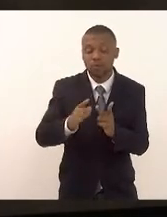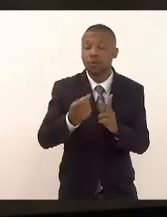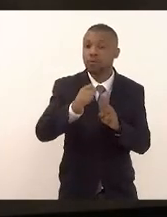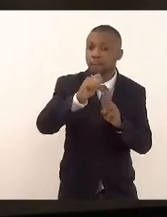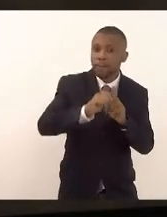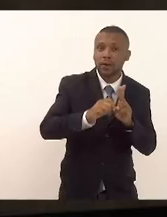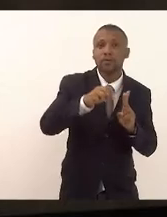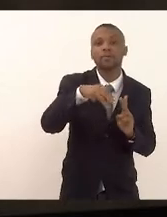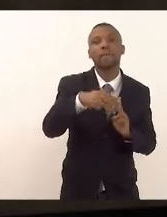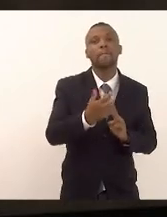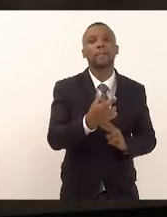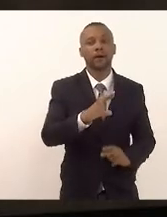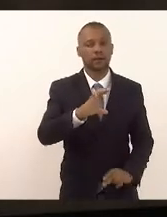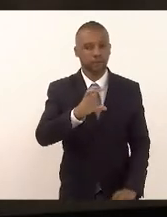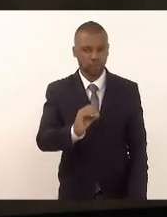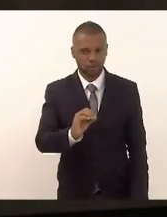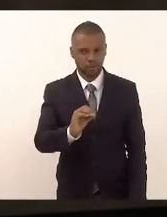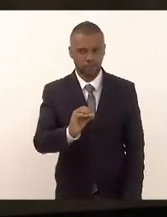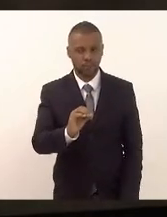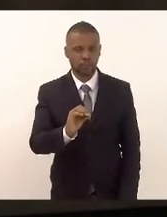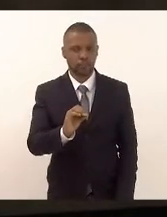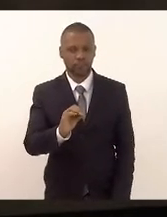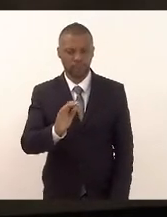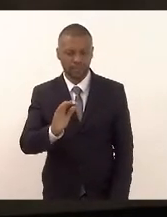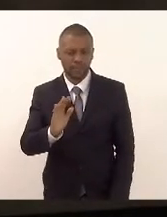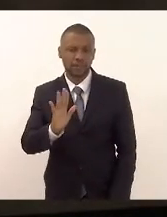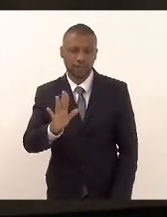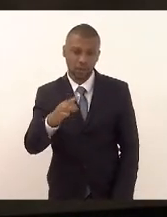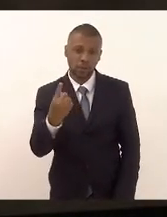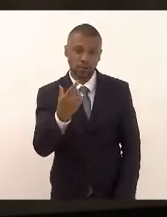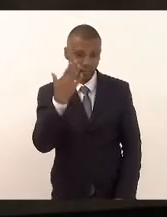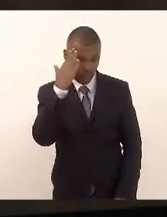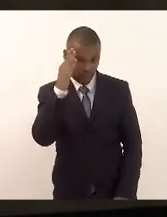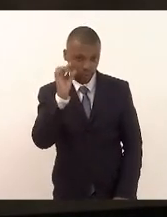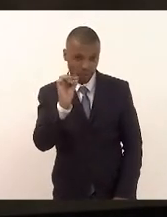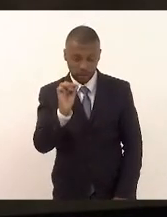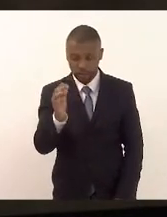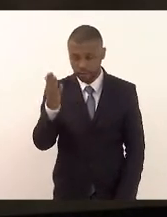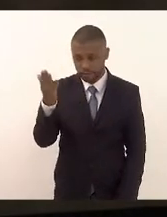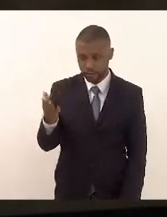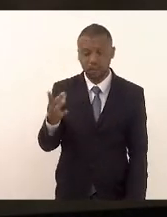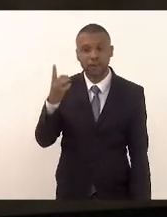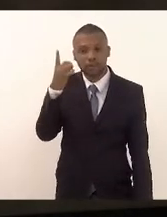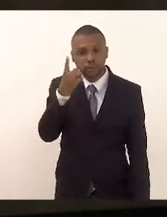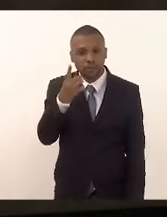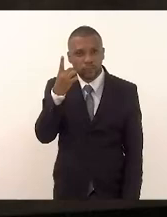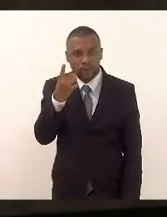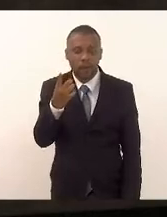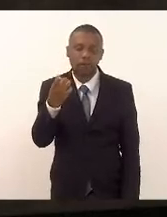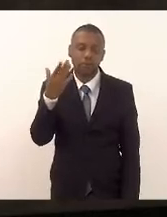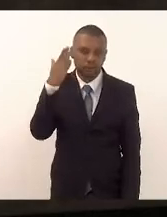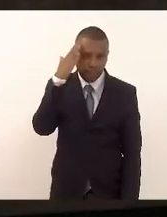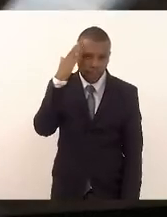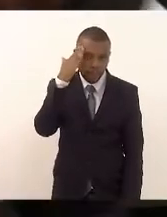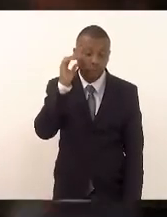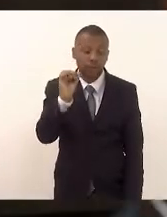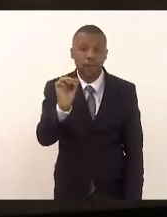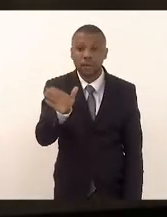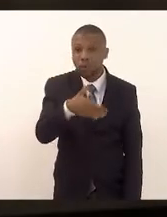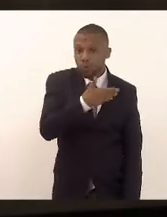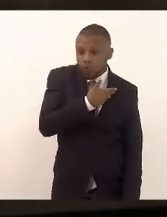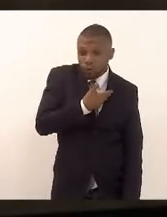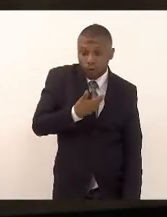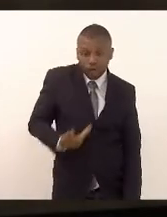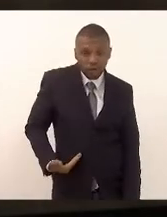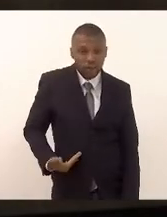março. Porque, apesar, deputado Carlos Macedo, do governo do estado ter nada